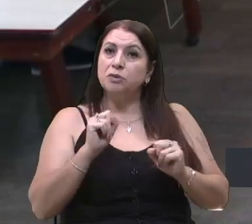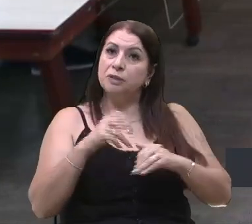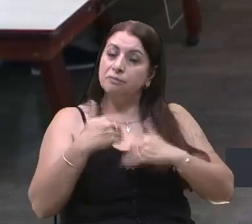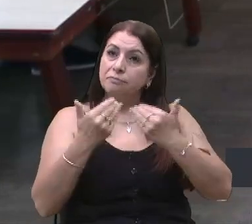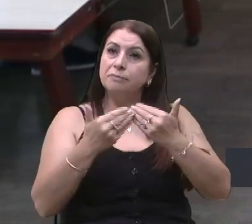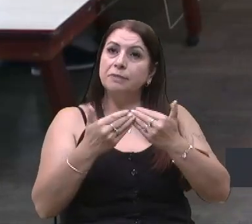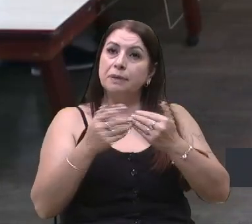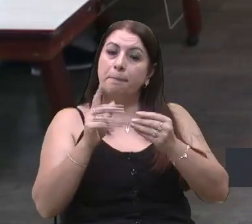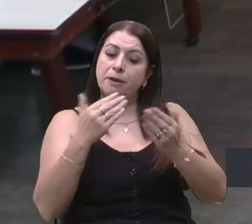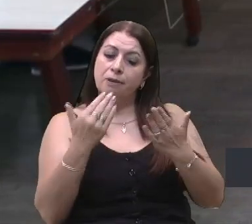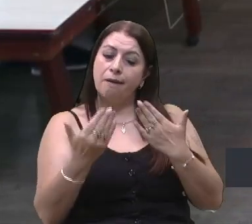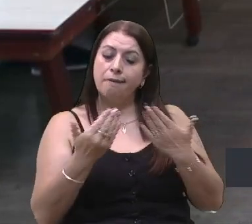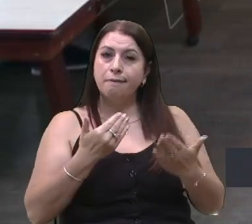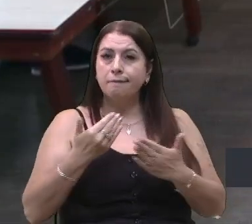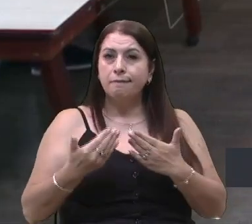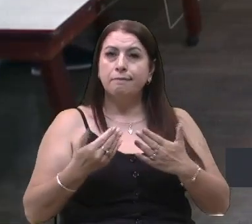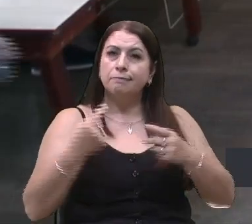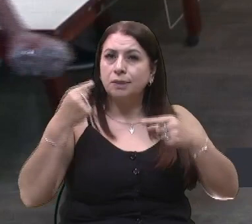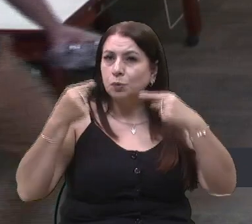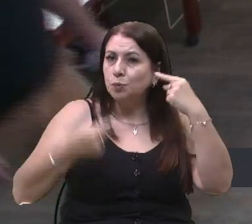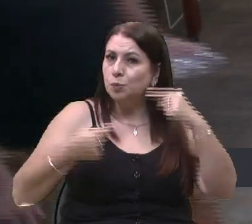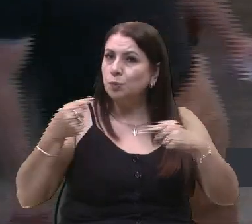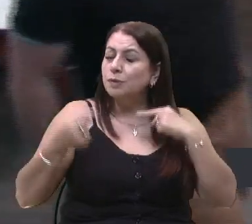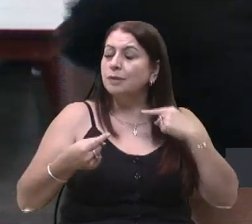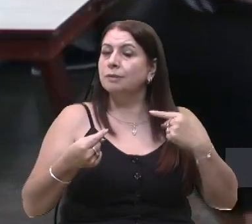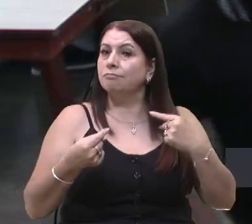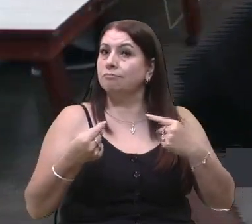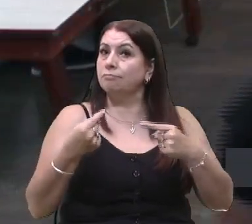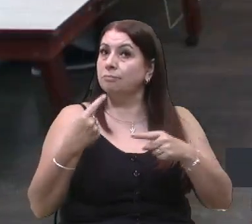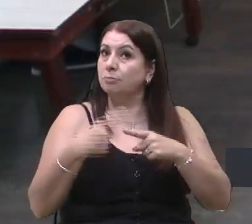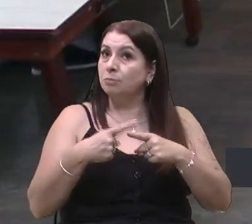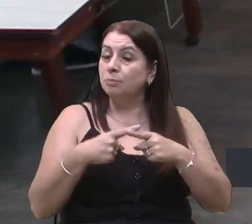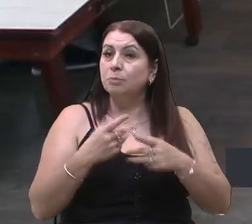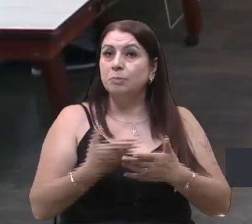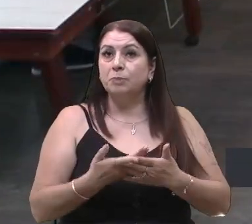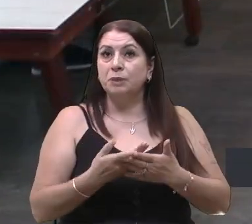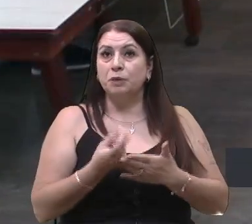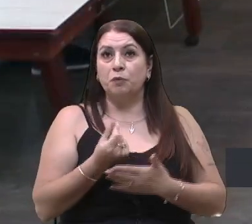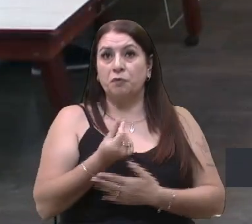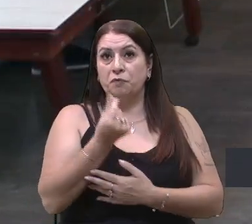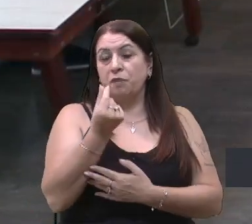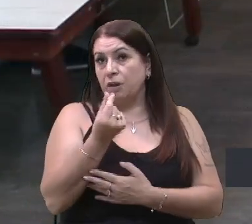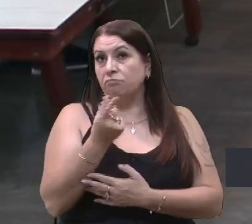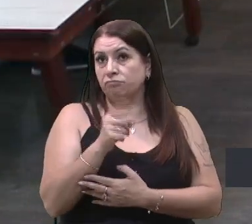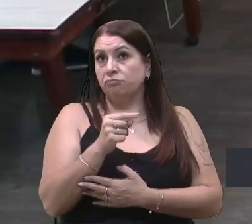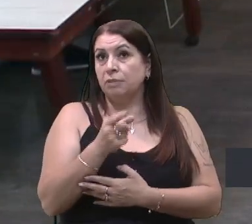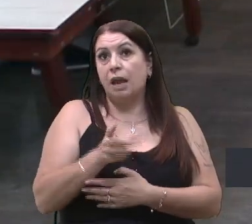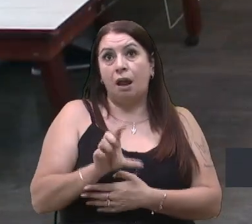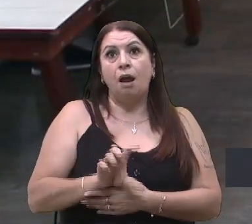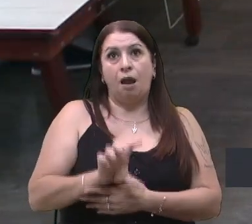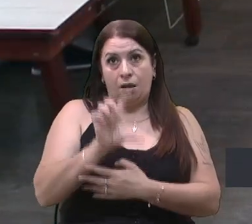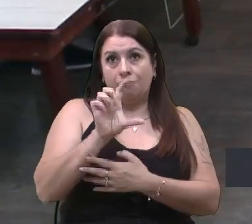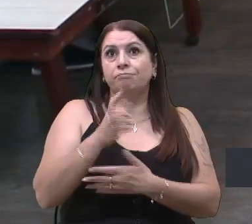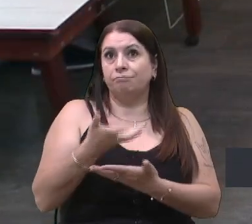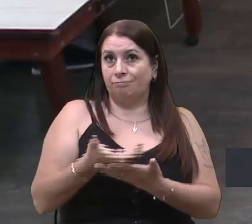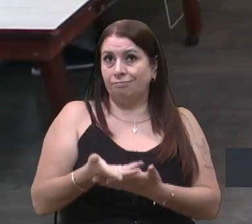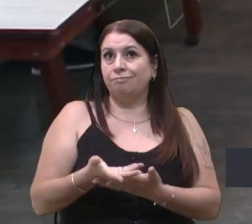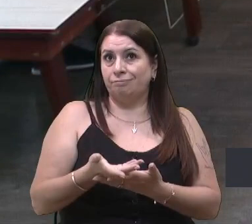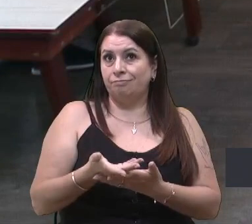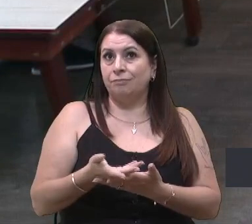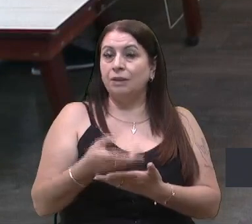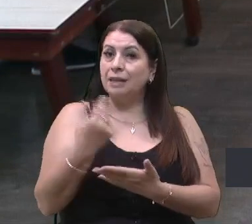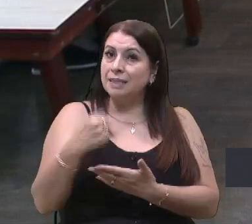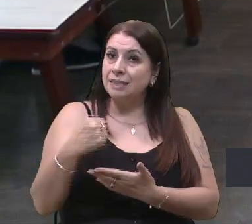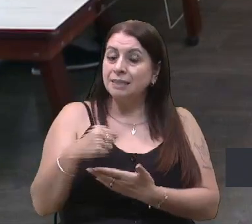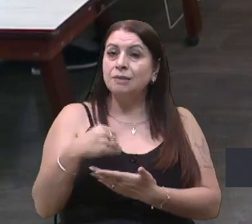de análise e discussão, até porque o valor é alto e a necessidade e